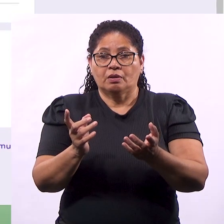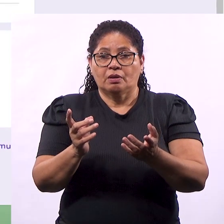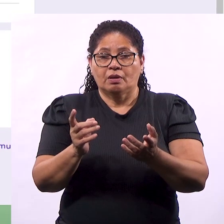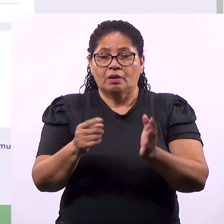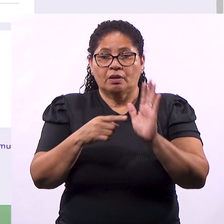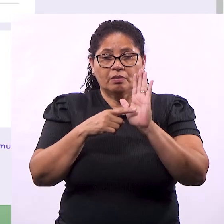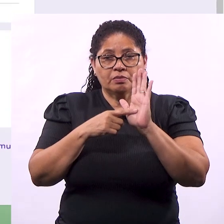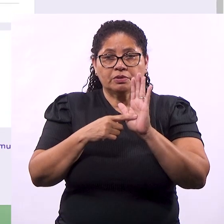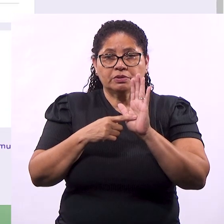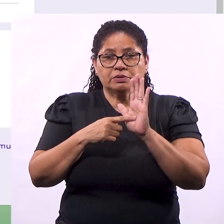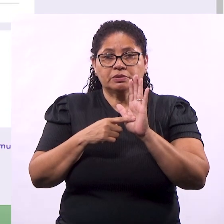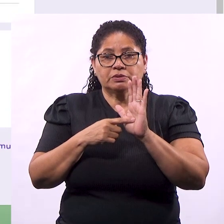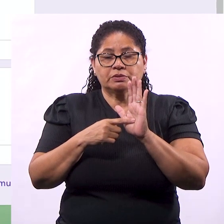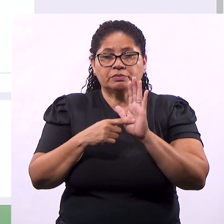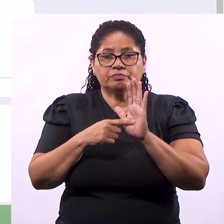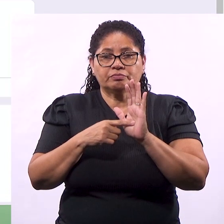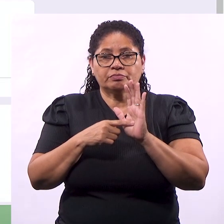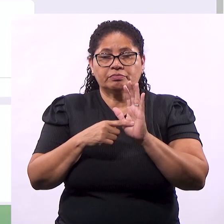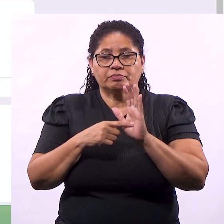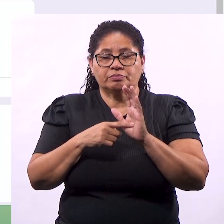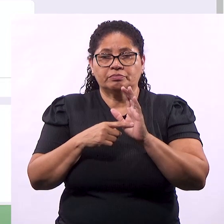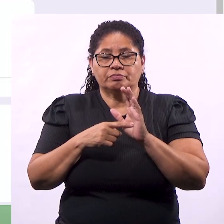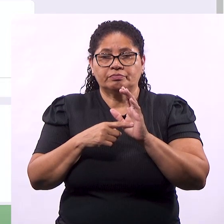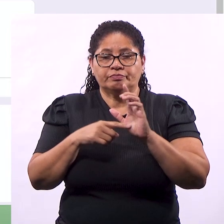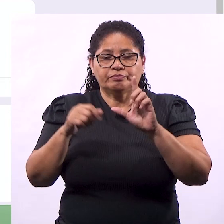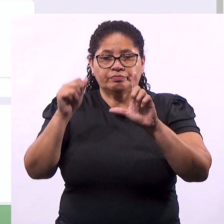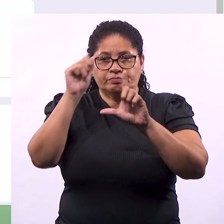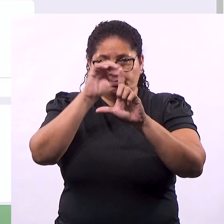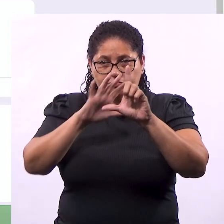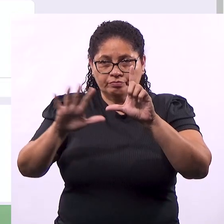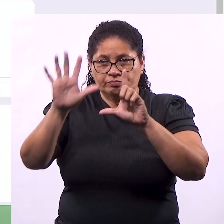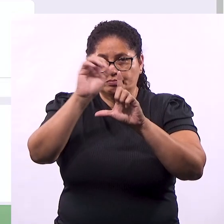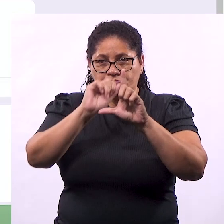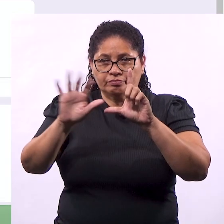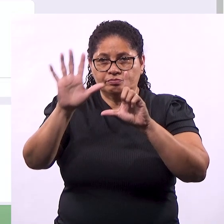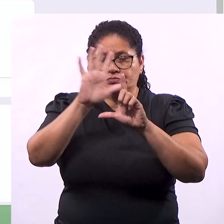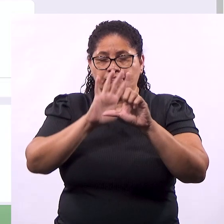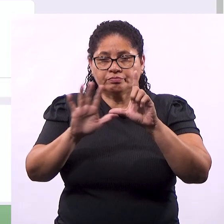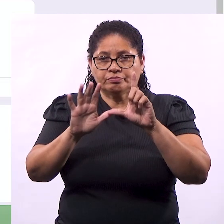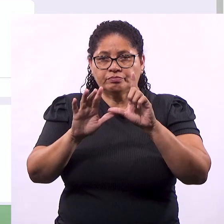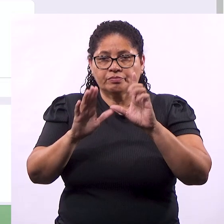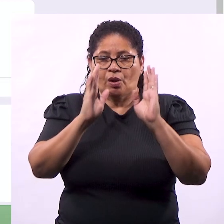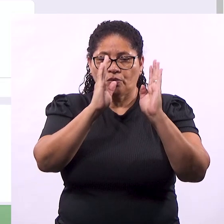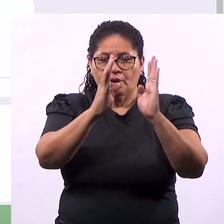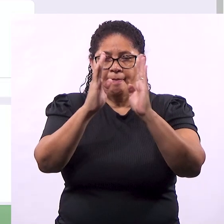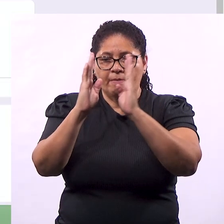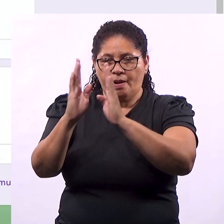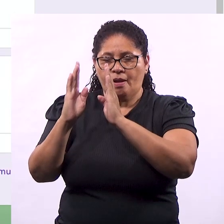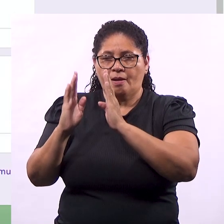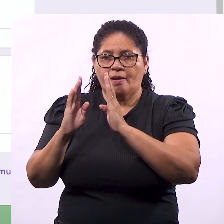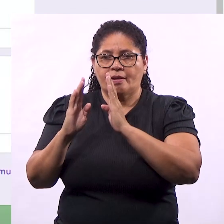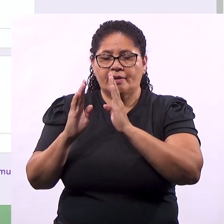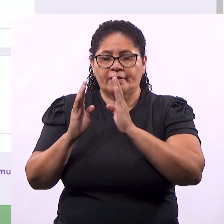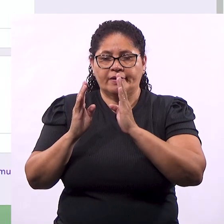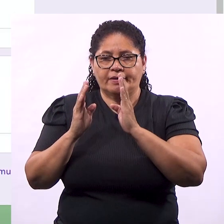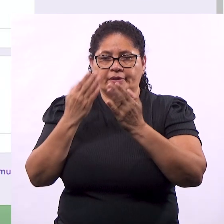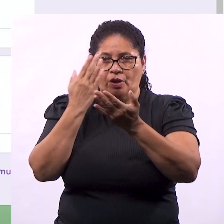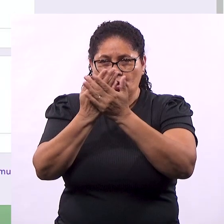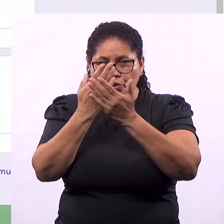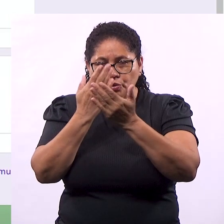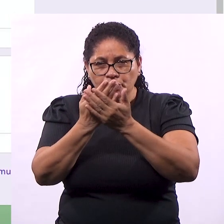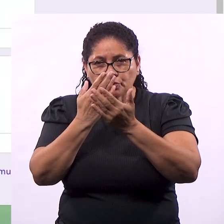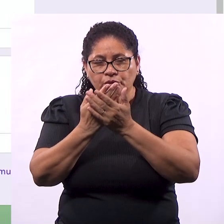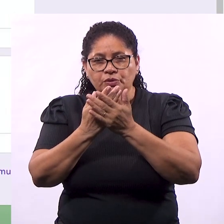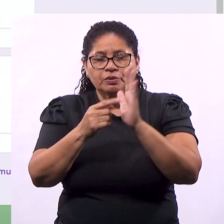constituírem vir aqui está disponível no ambiente espiritual e aqui é uma das etapas para a construção do